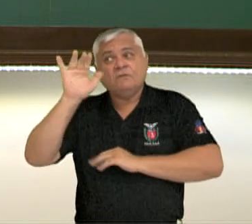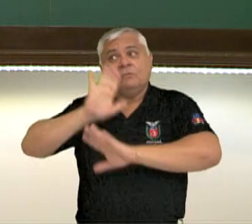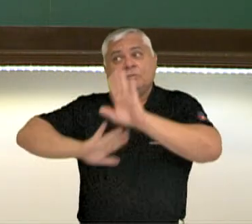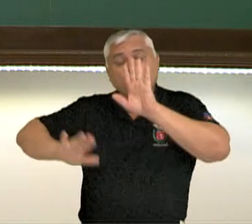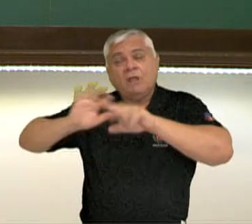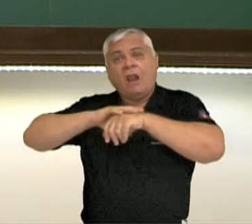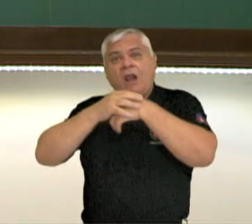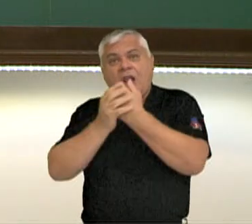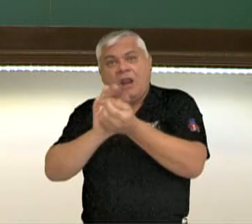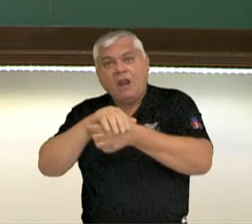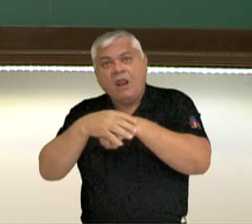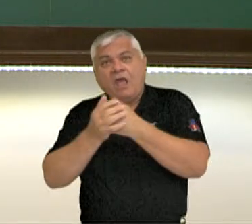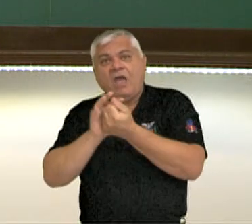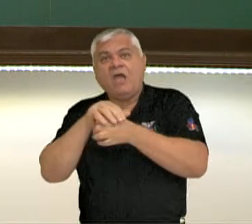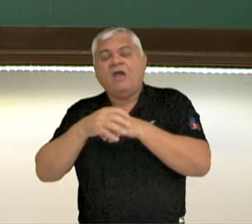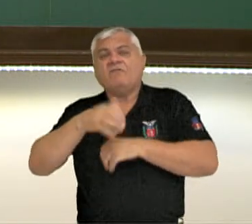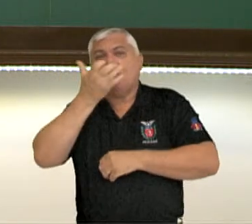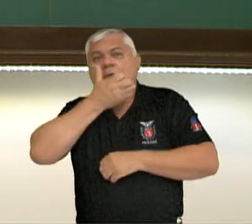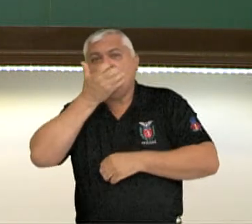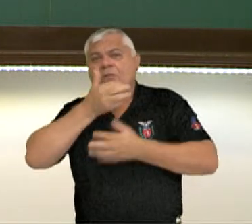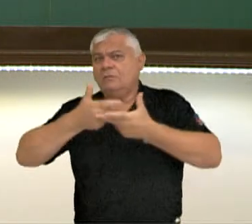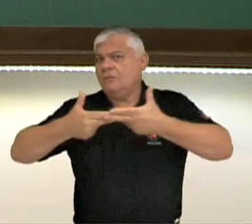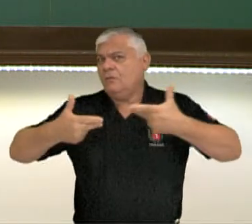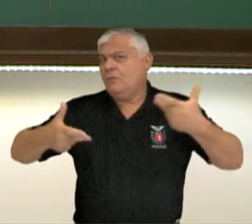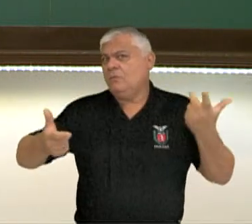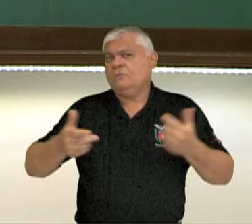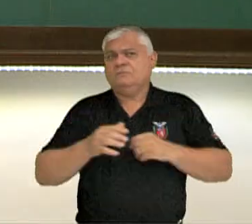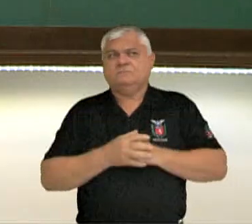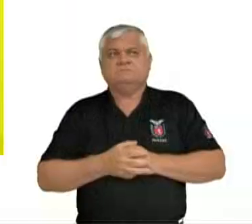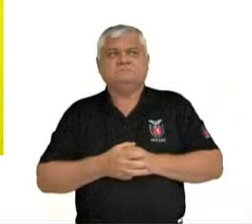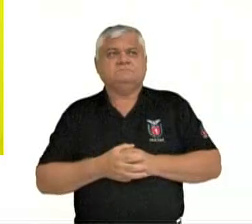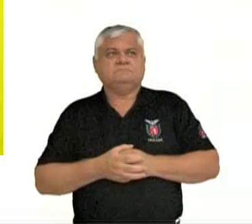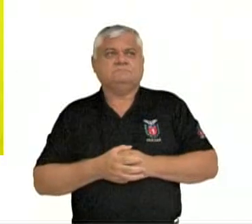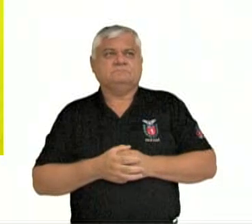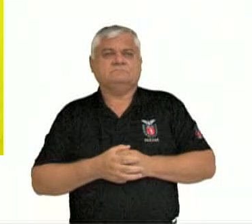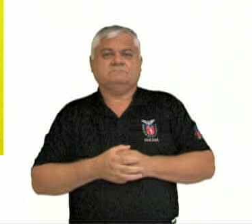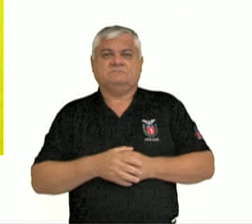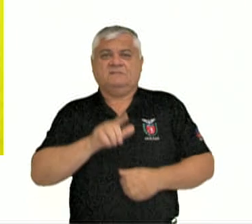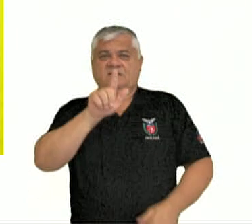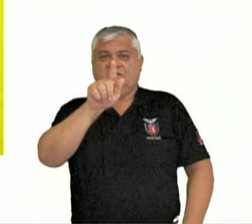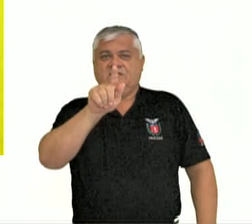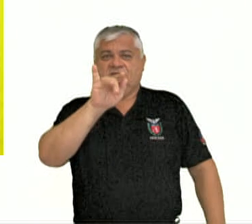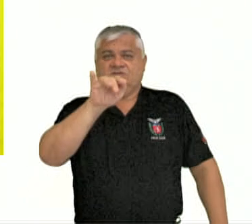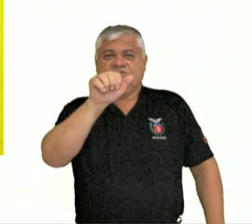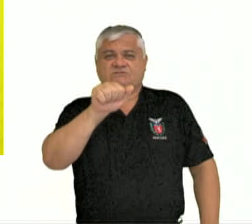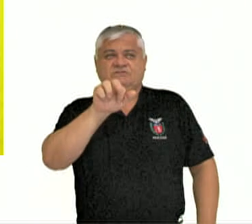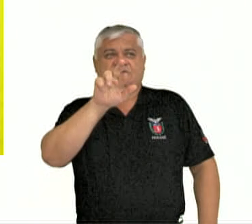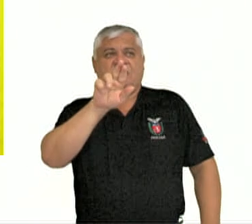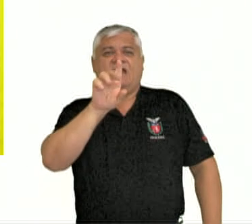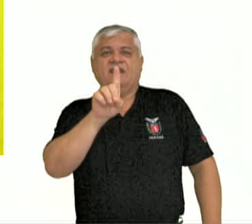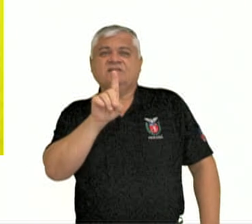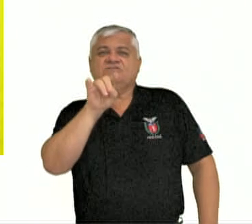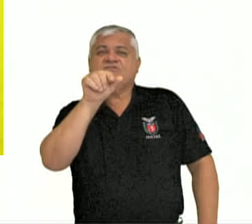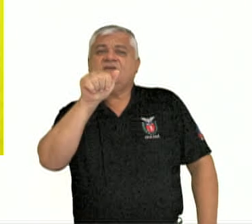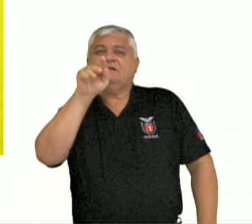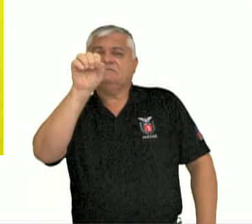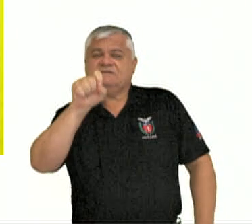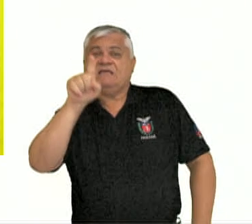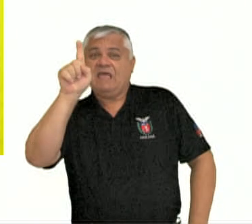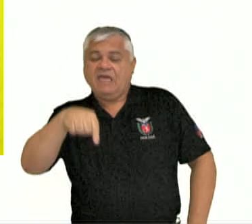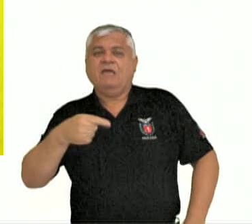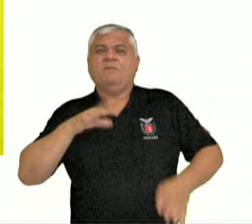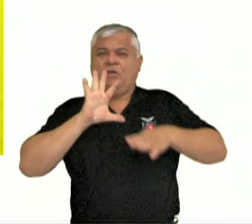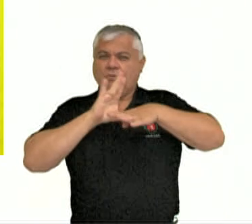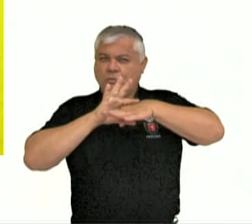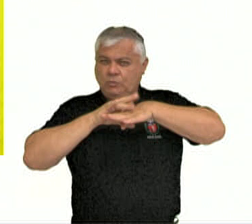alimentos e ter a água potável. A giardíase também é uma doença ocasionada por um